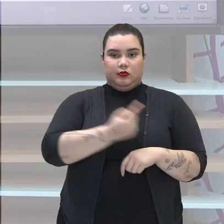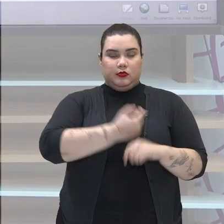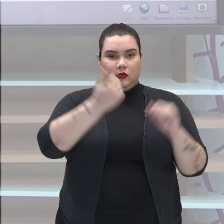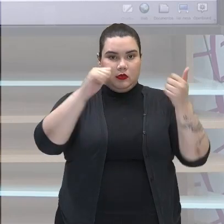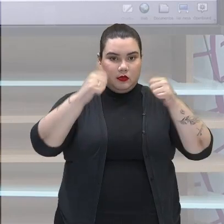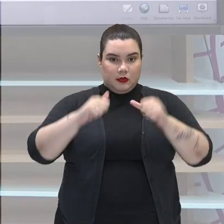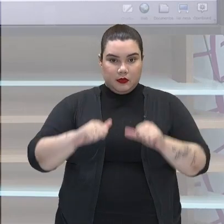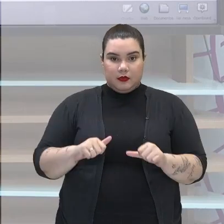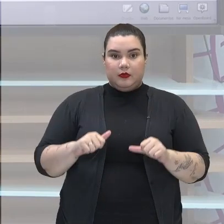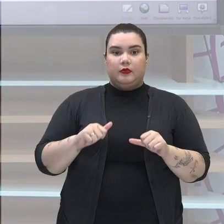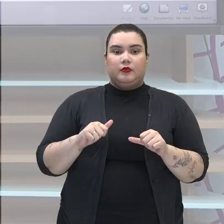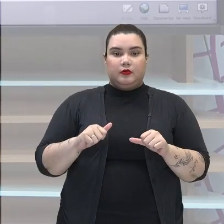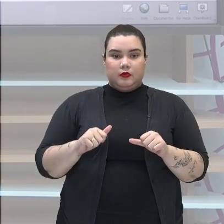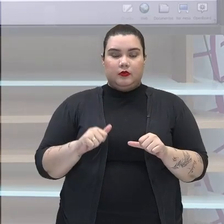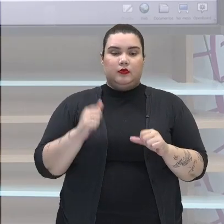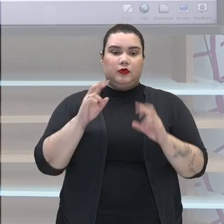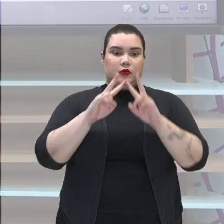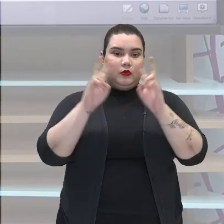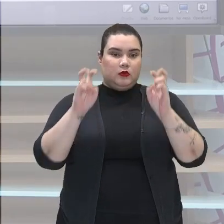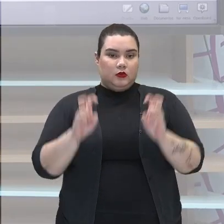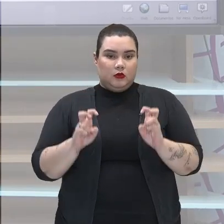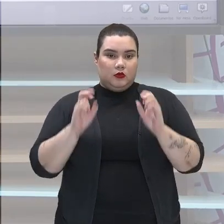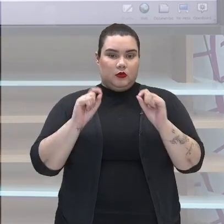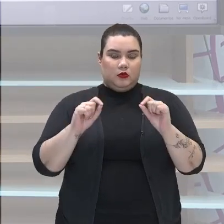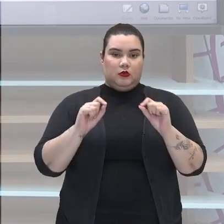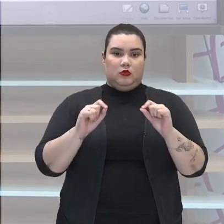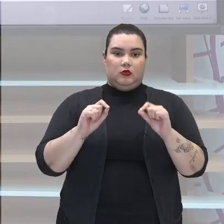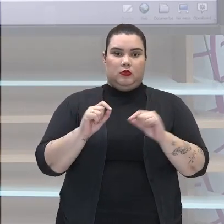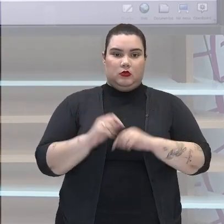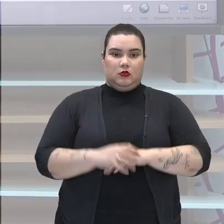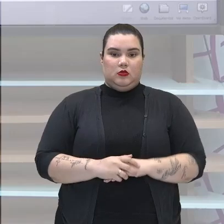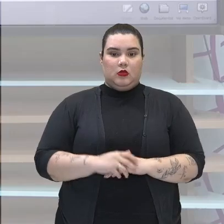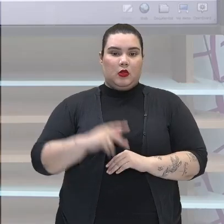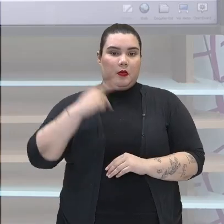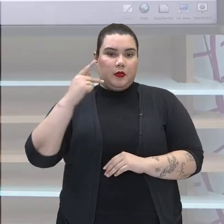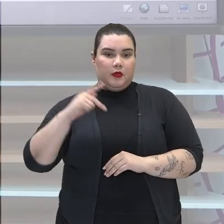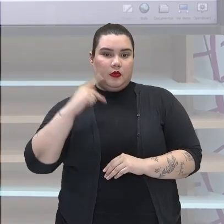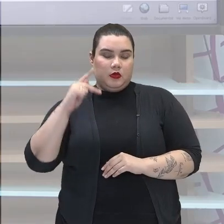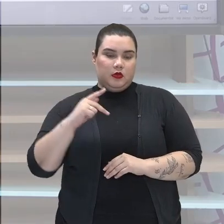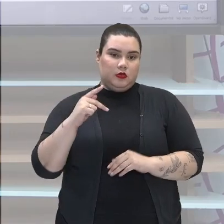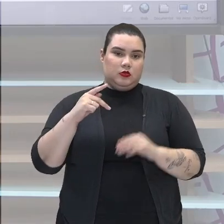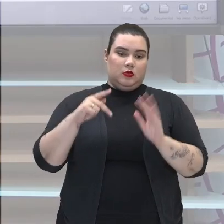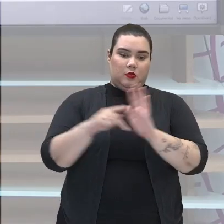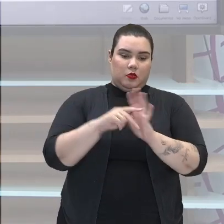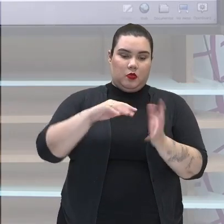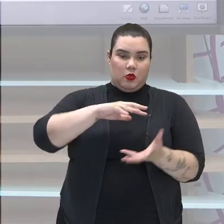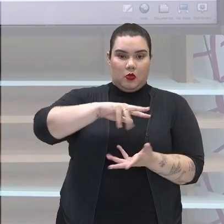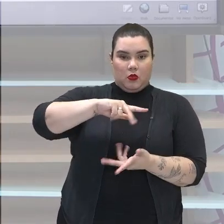analisando a questão de quê? De políticas,